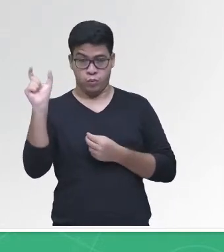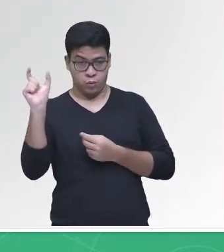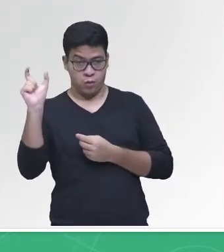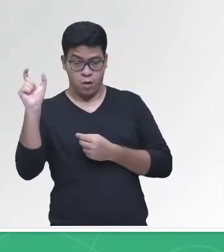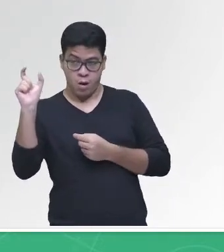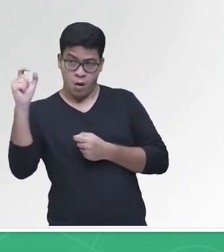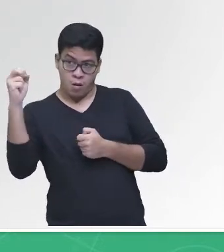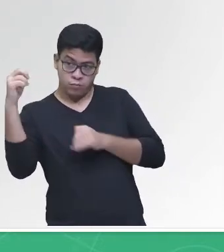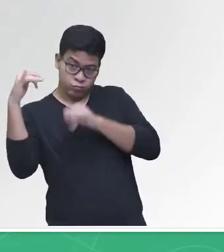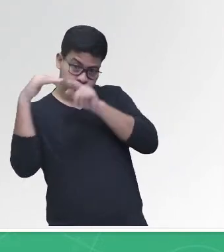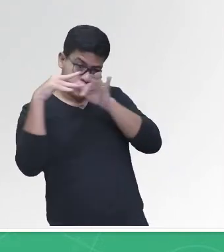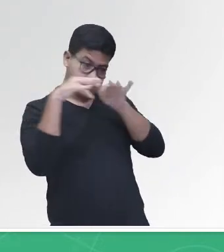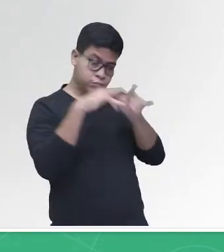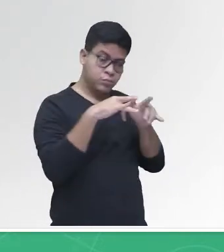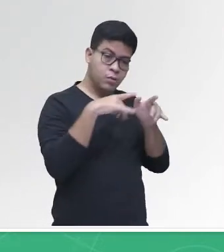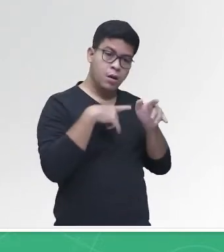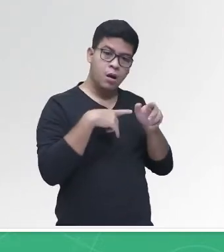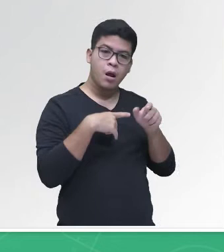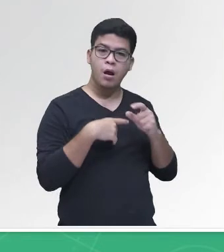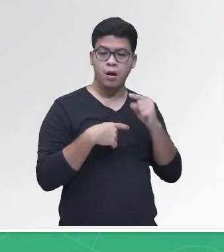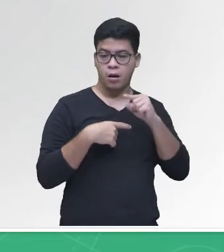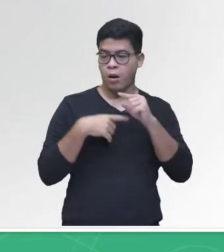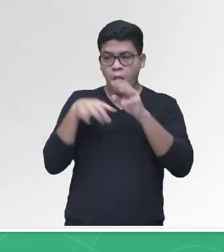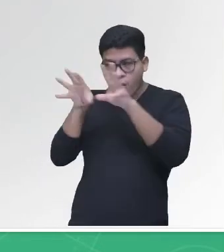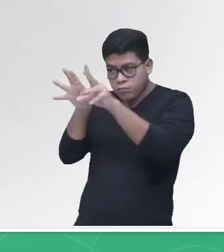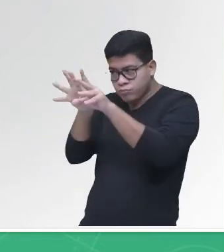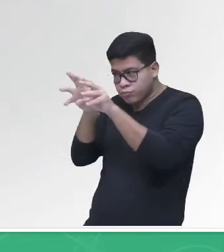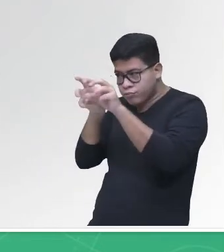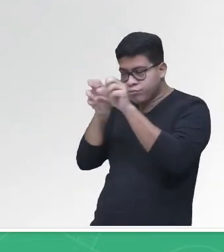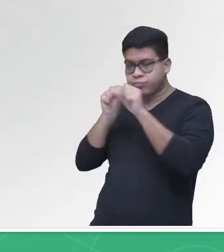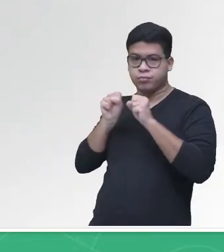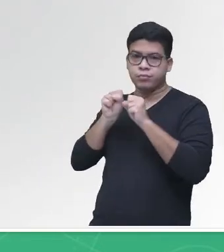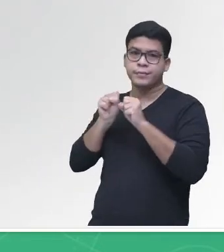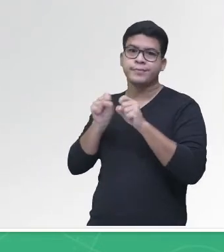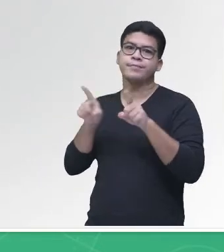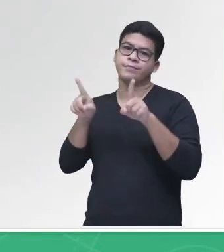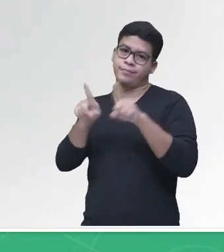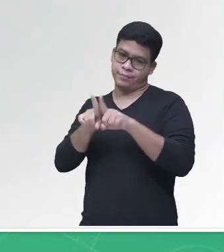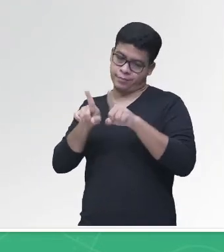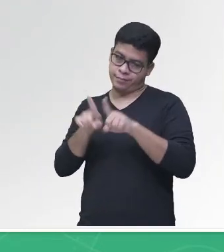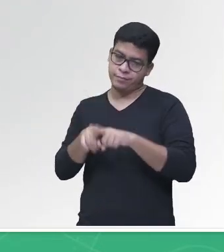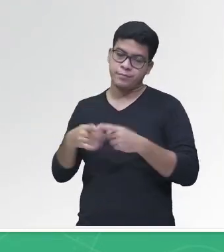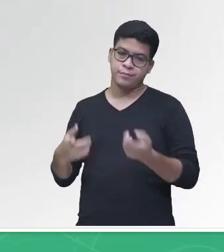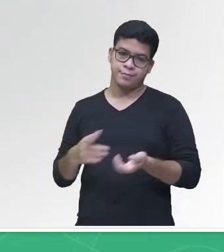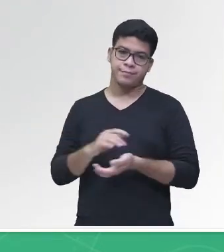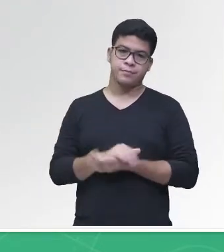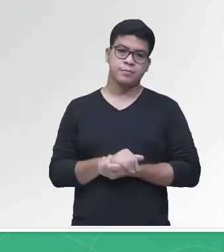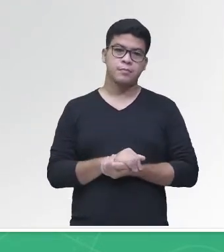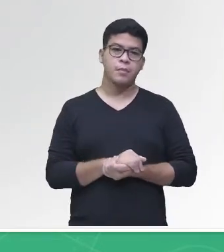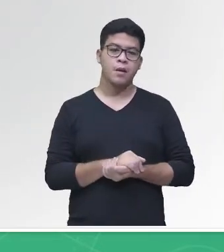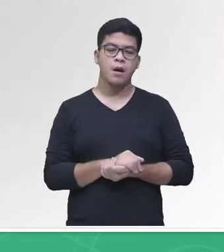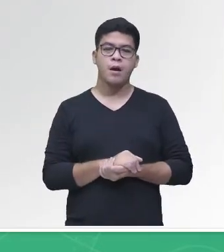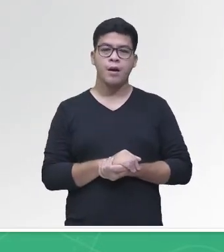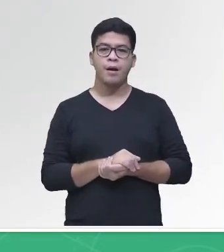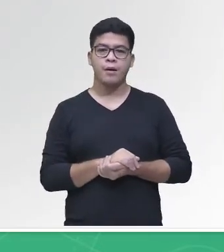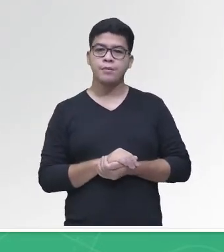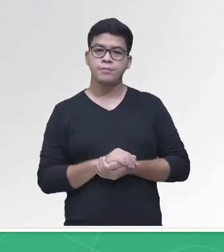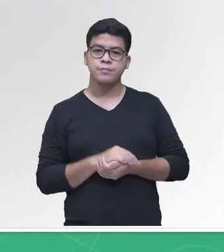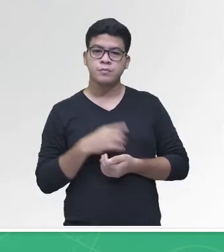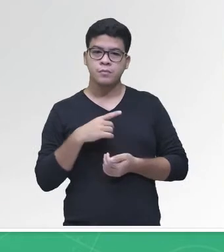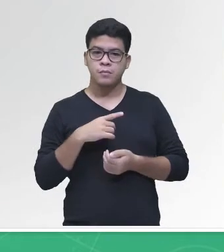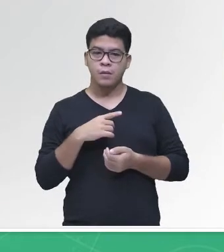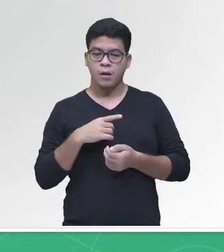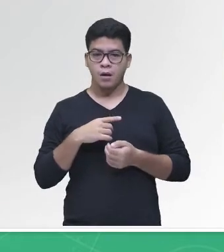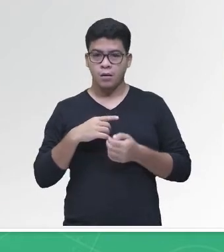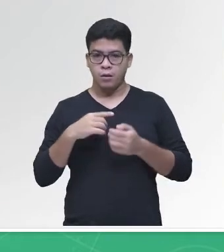ter a causa. Eu tenho 2 corpos aqui, ó. O indutor é aproximado do induzido. E agora eu vou ligar